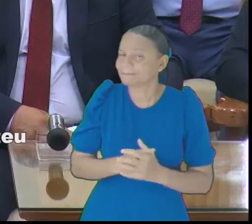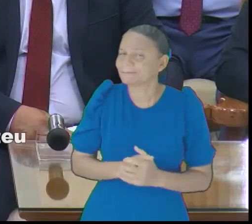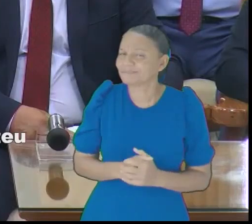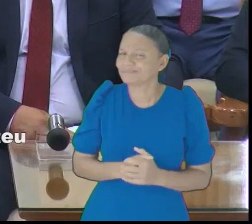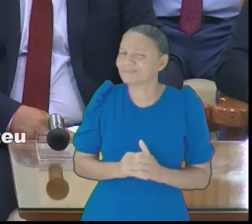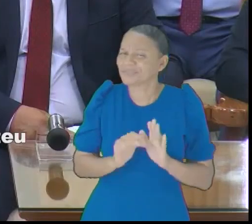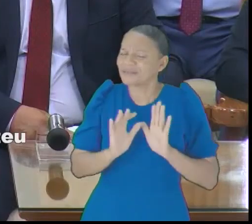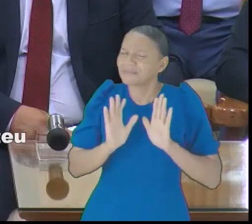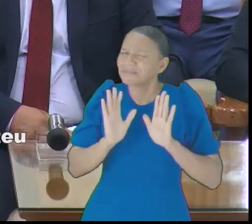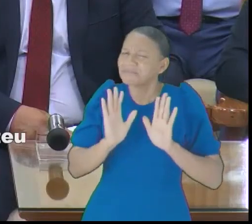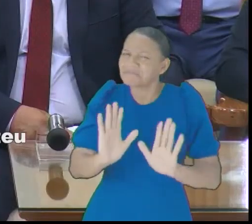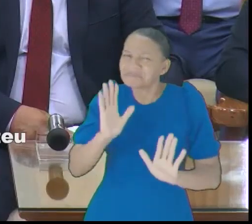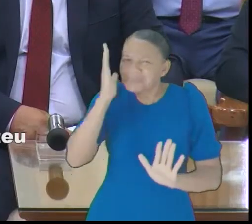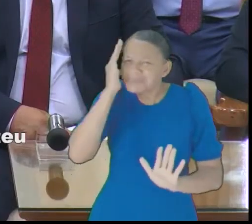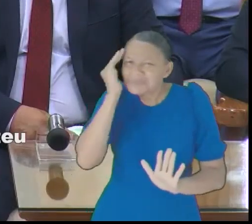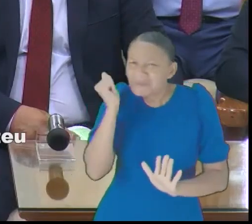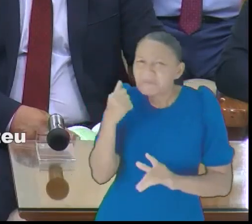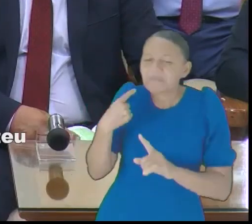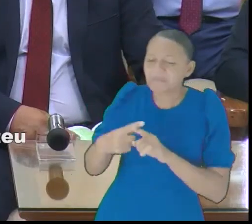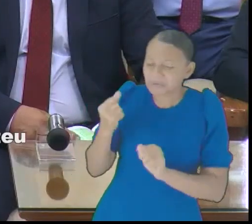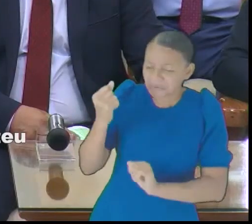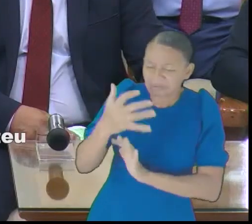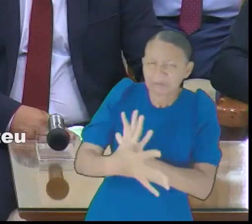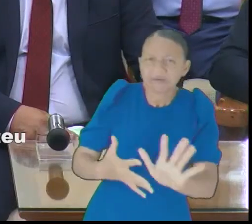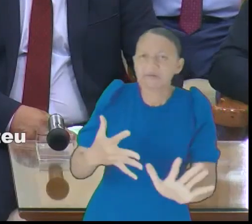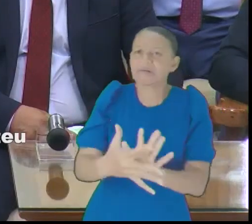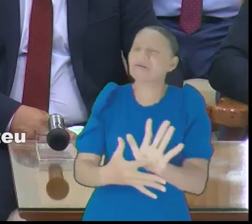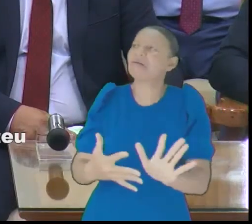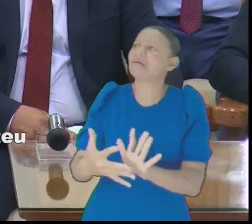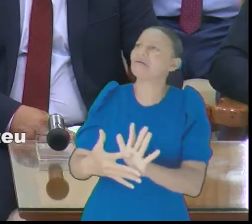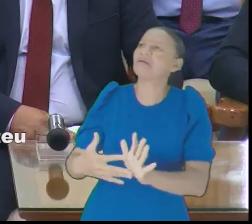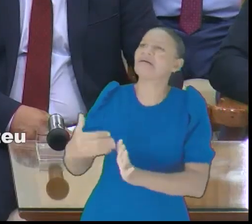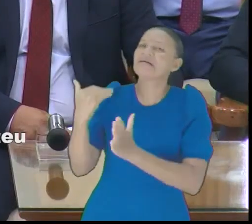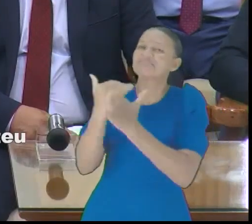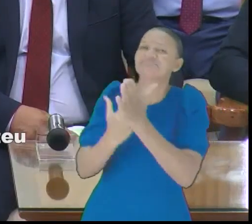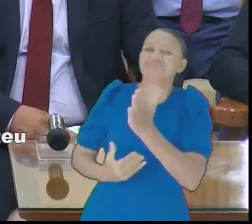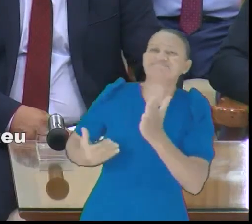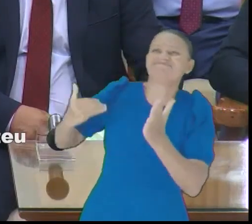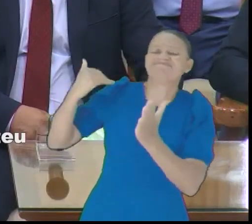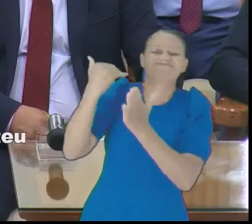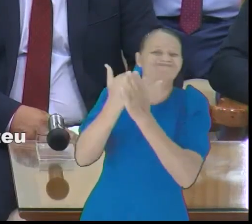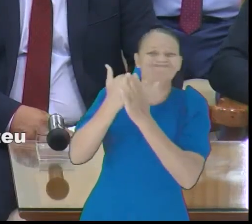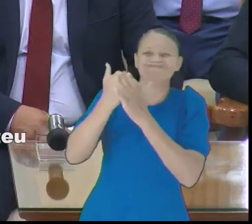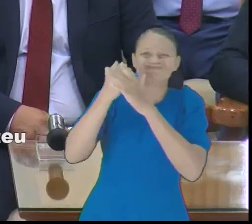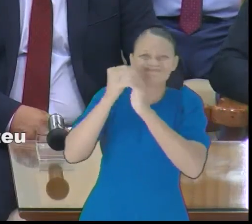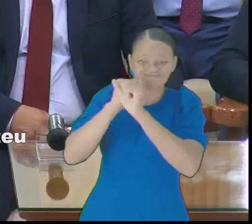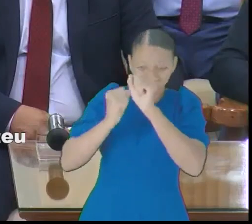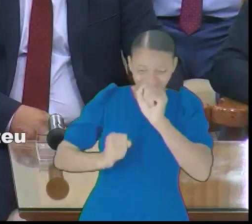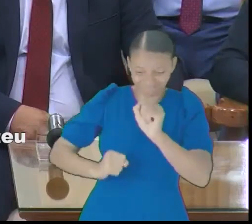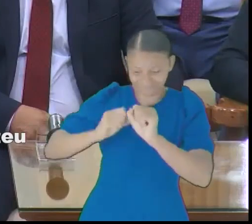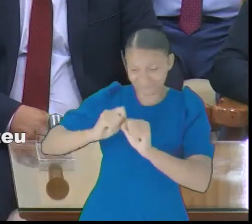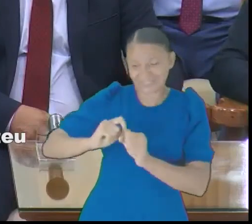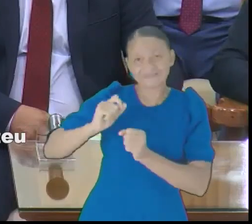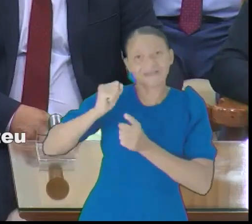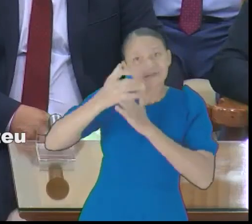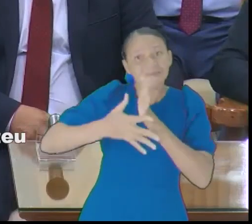Mas sabe por que ele disse grandíssimo? Porque Deus estava se referindo a Ele